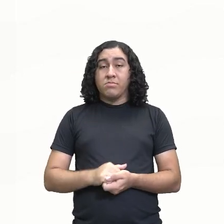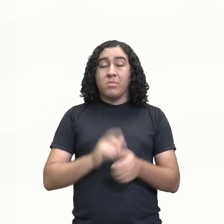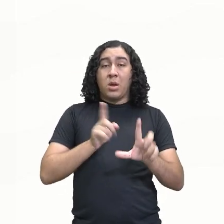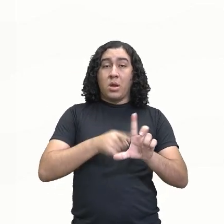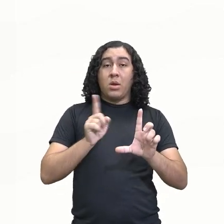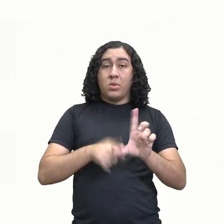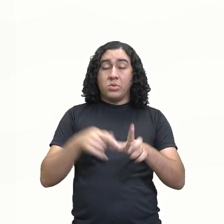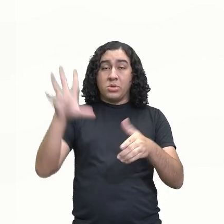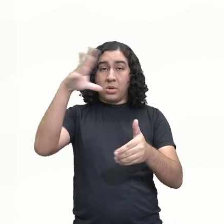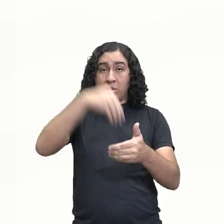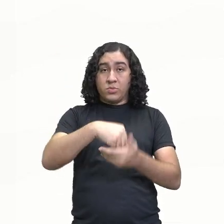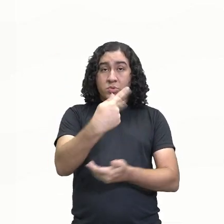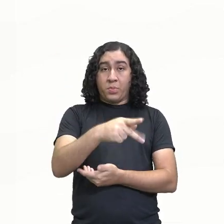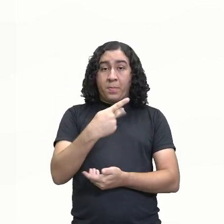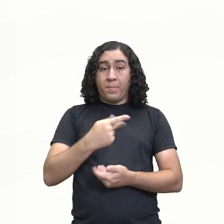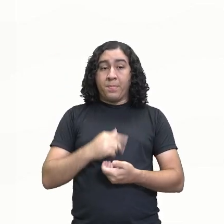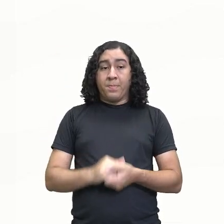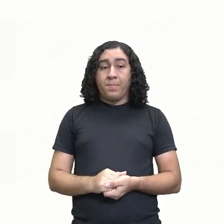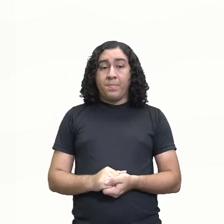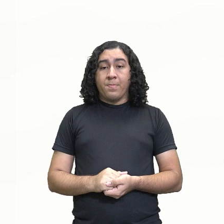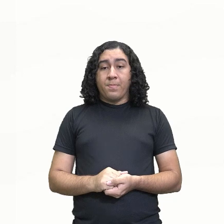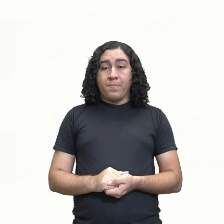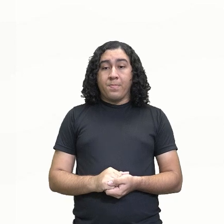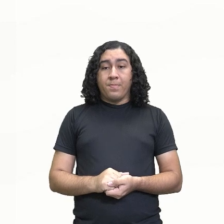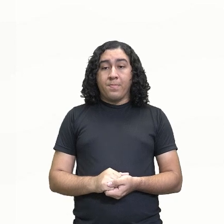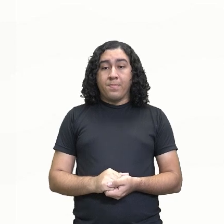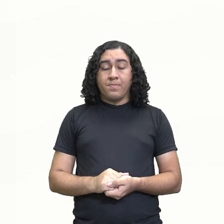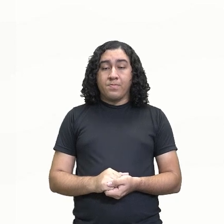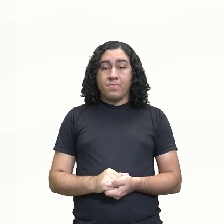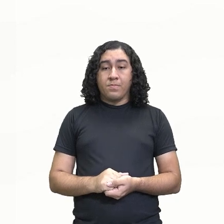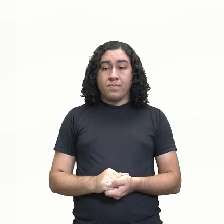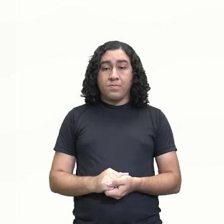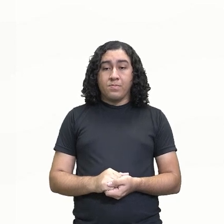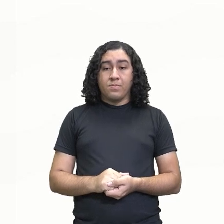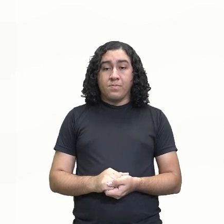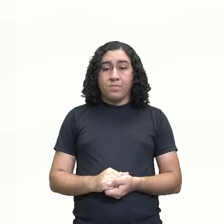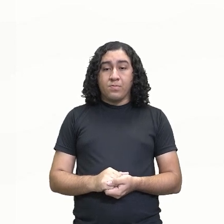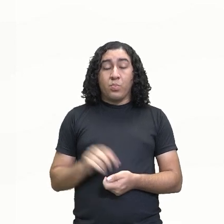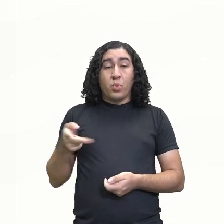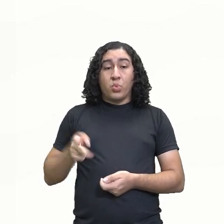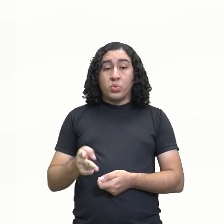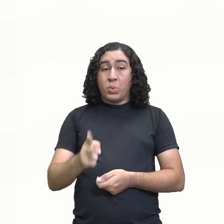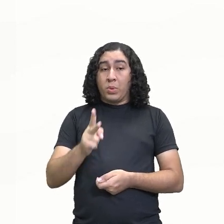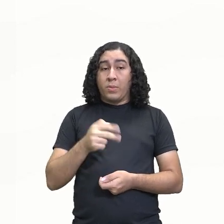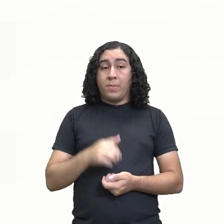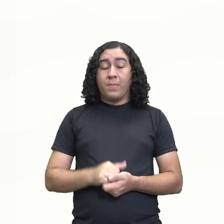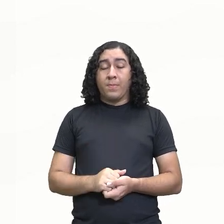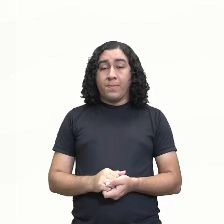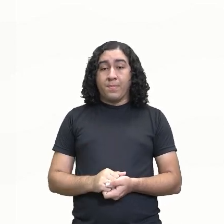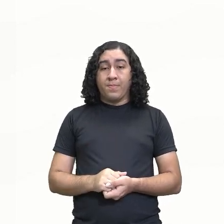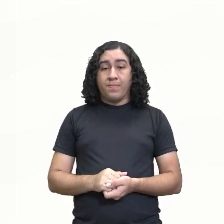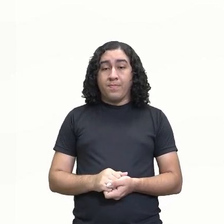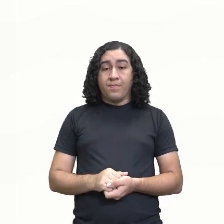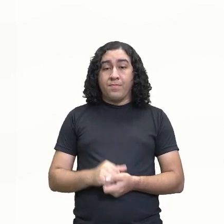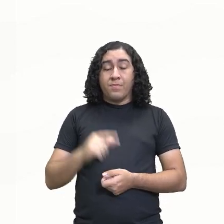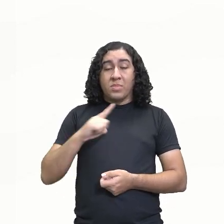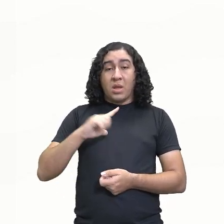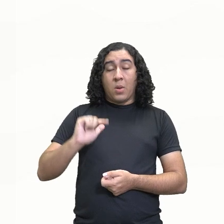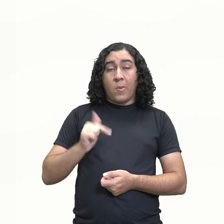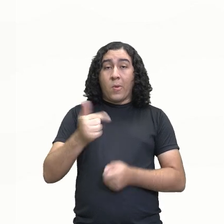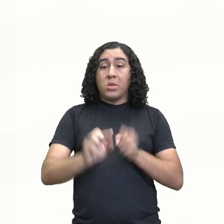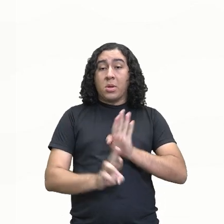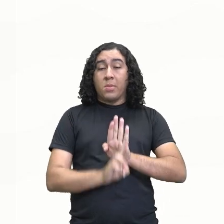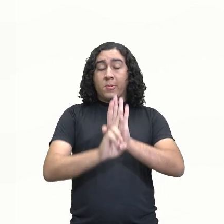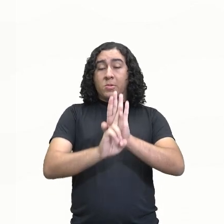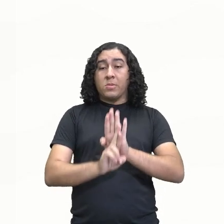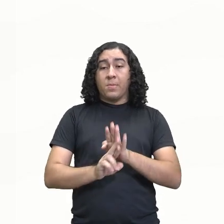que pertencem a eles. Tudo bem? Avançando mais um pouquinho, nós temos aqui outra